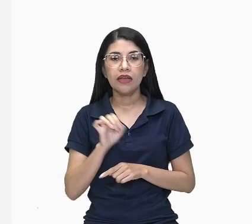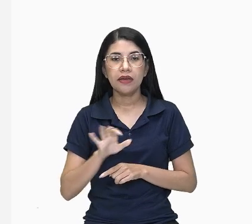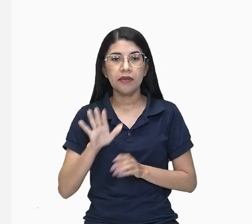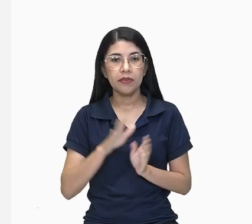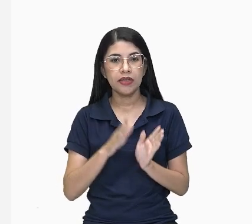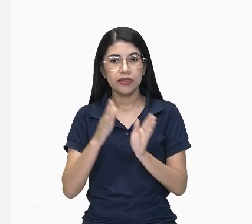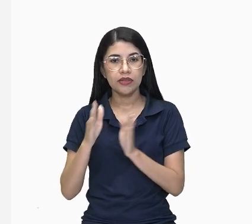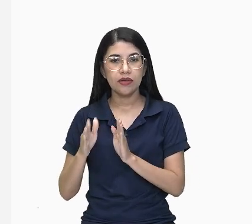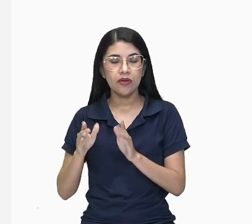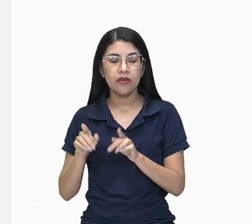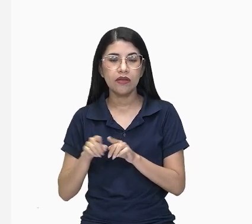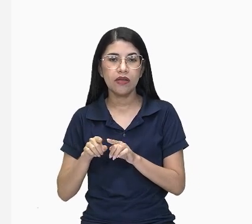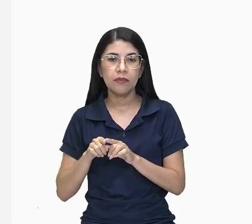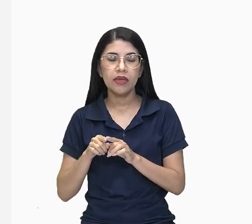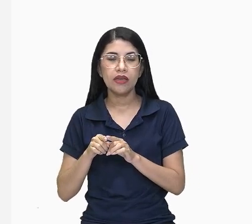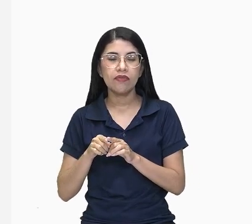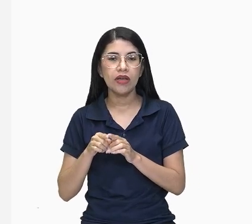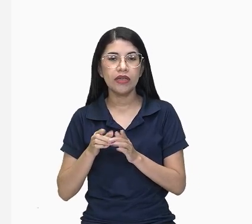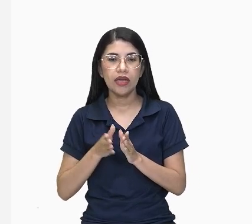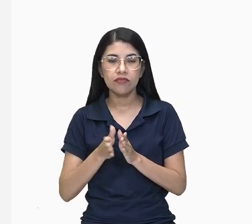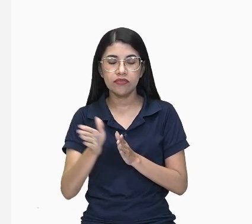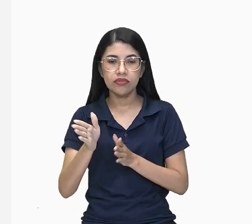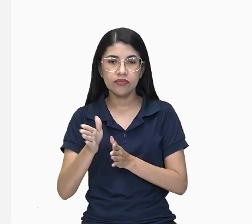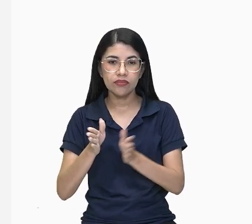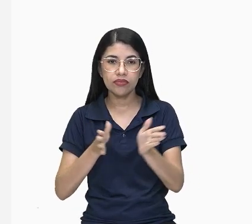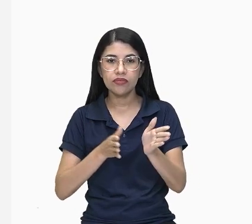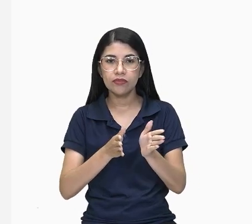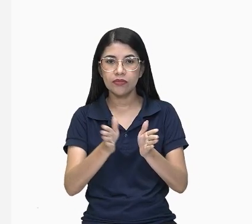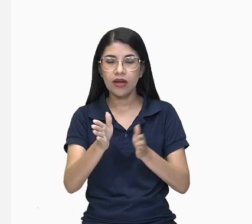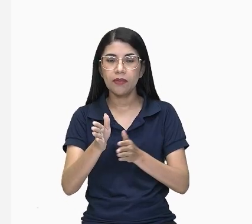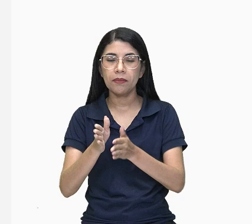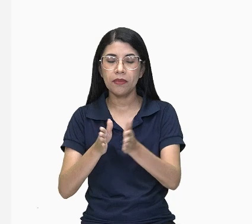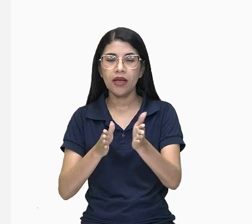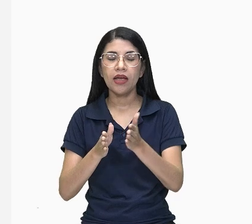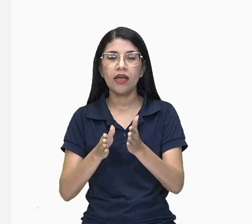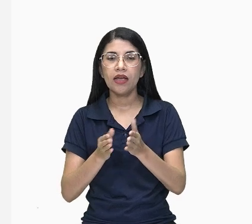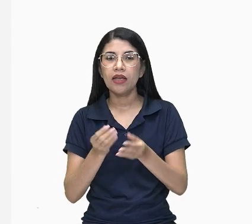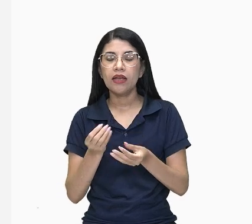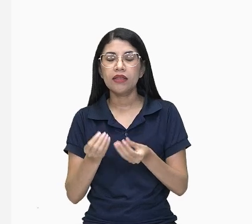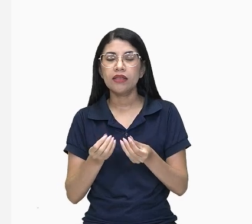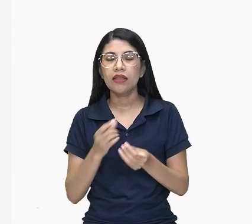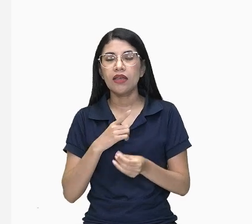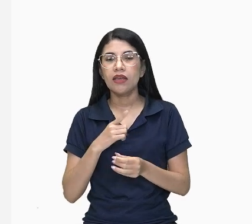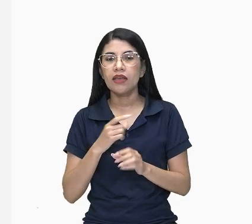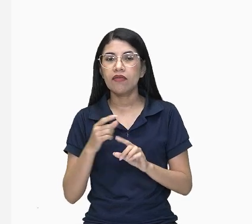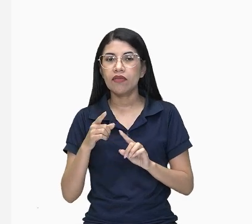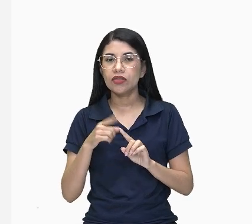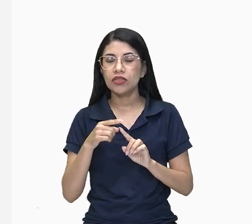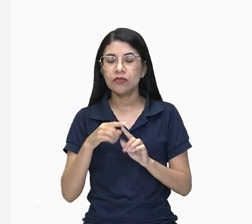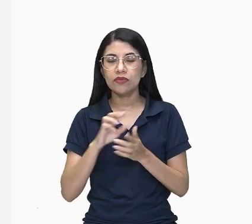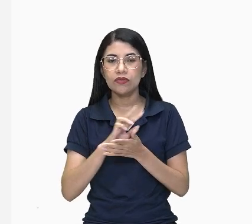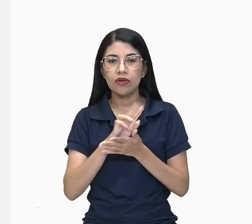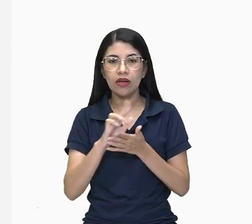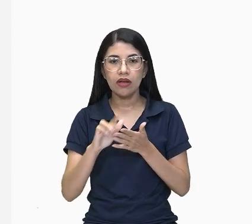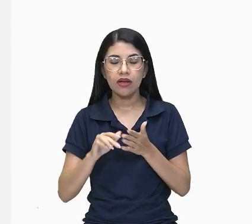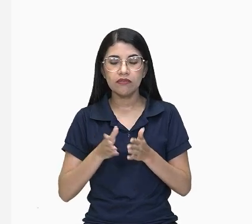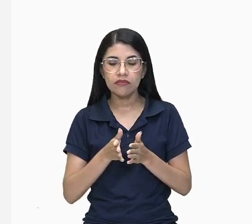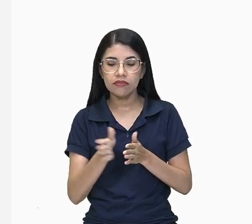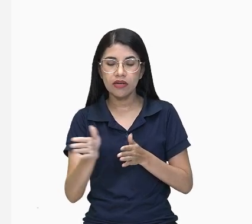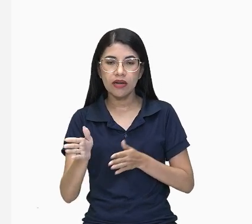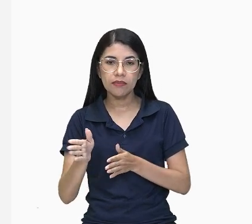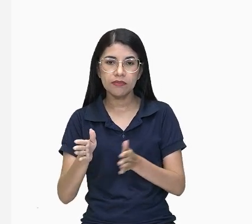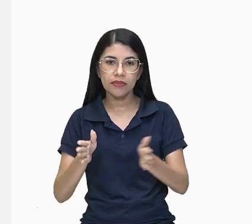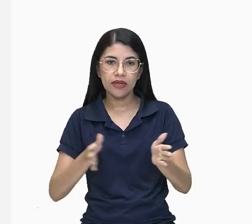canais anastomosados, que geralmente são esses canais que são ramificados, onde o rio